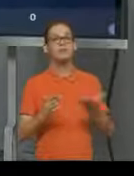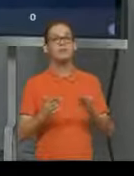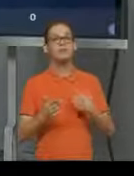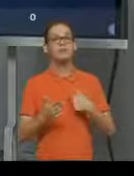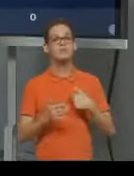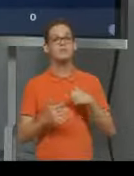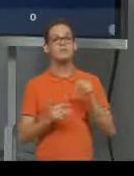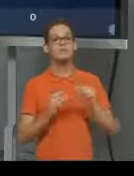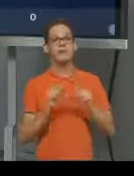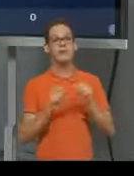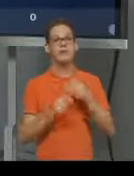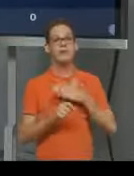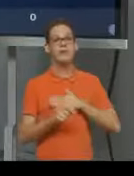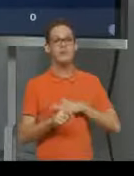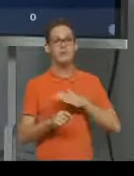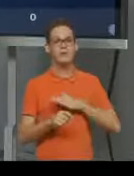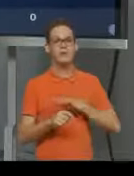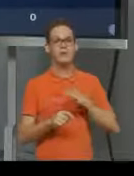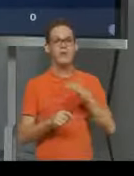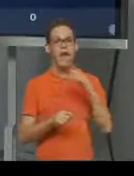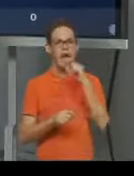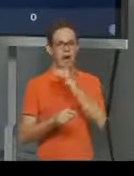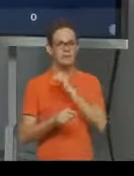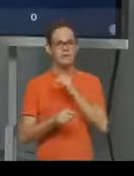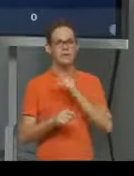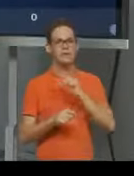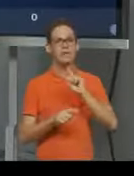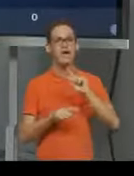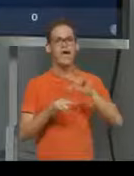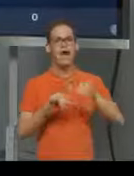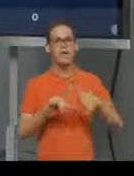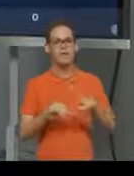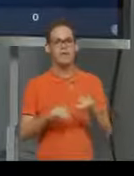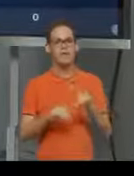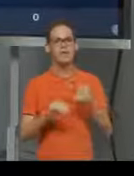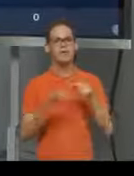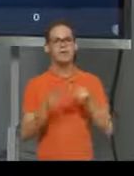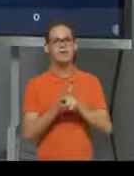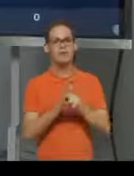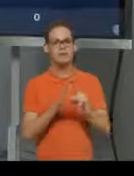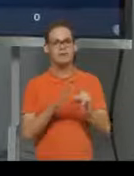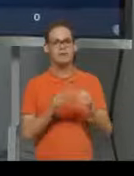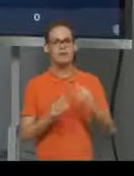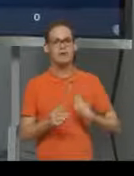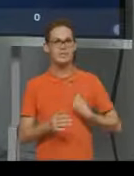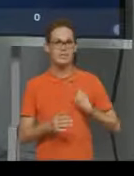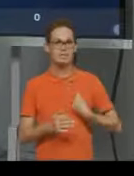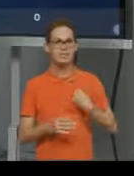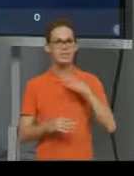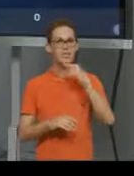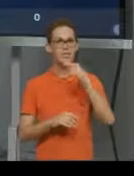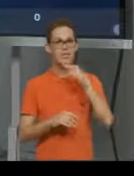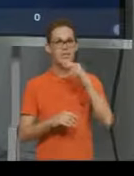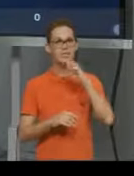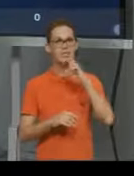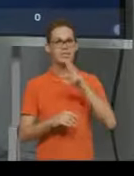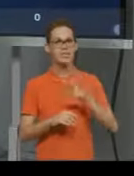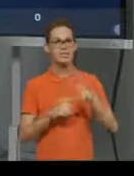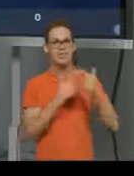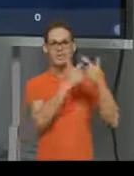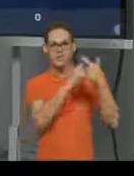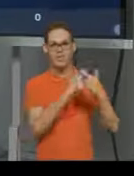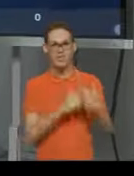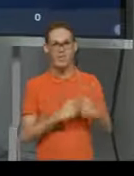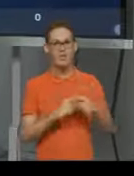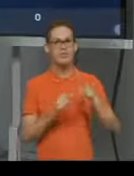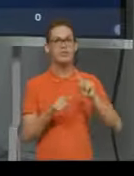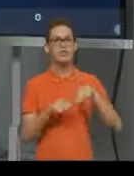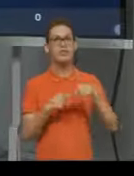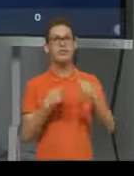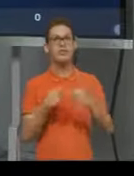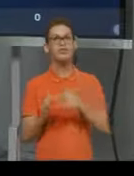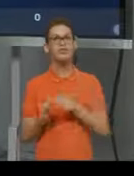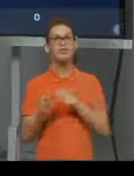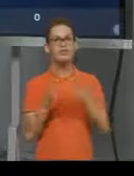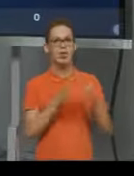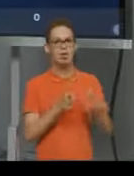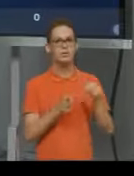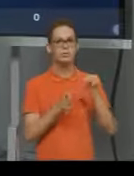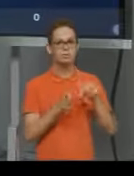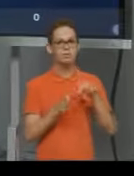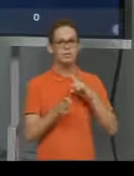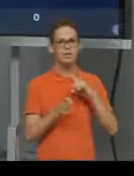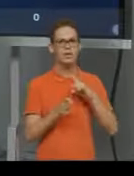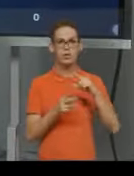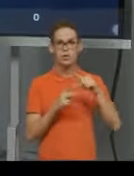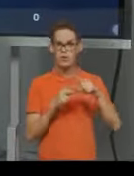nós vamos fazer aquele pequeno intervalo. Aproveite e participe do Tira Dúvidas de Linguagens, que no próximo bloco contará